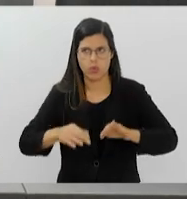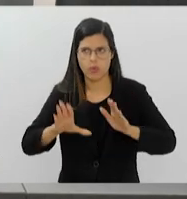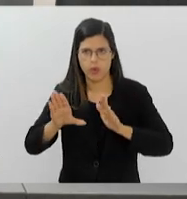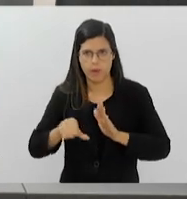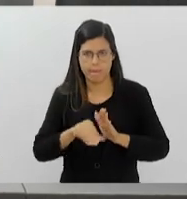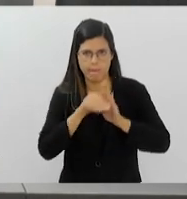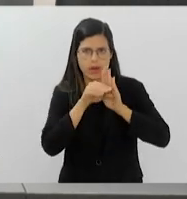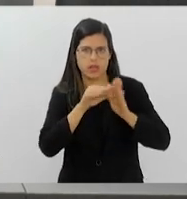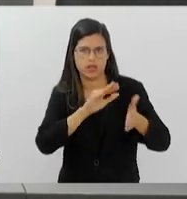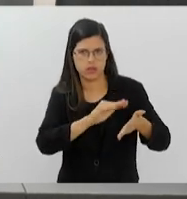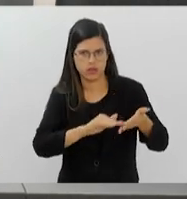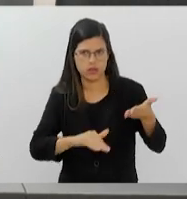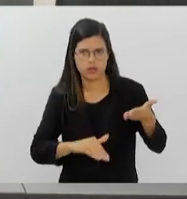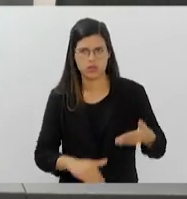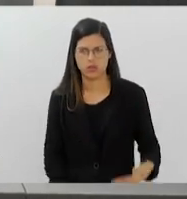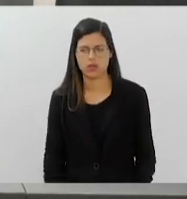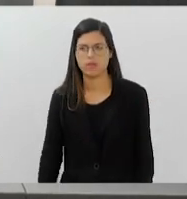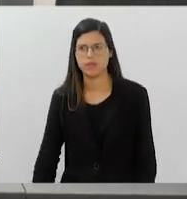supressivas.